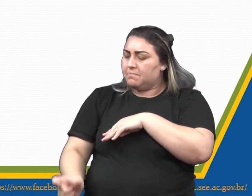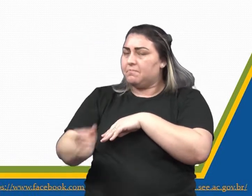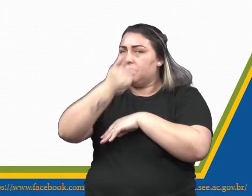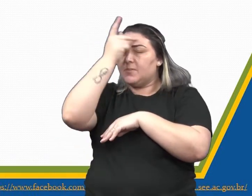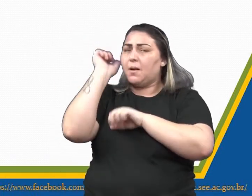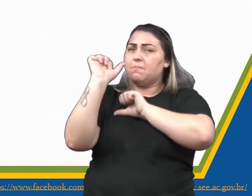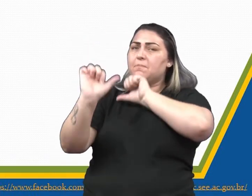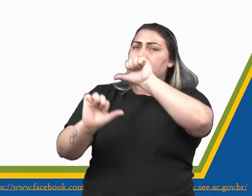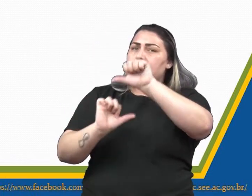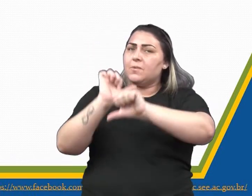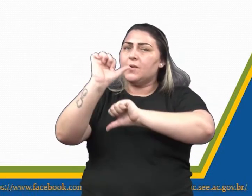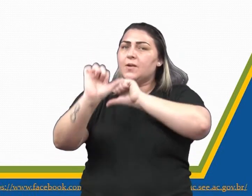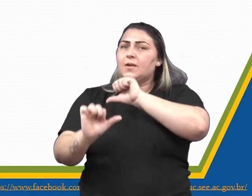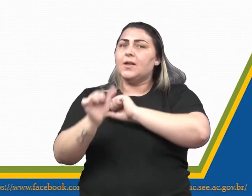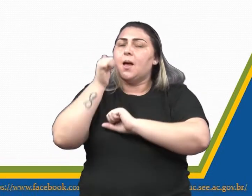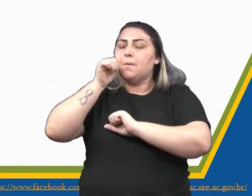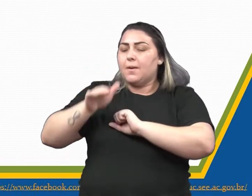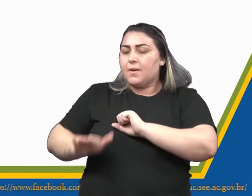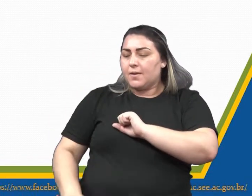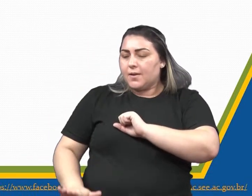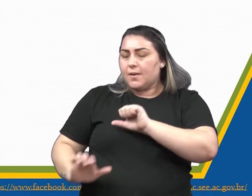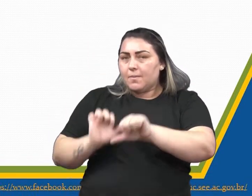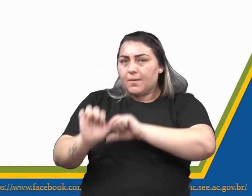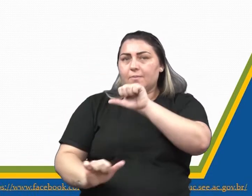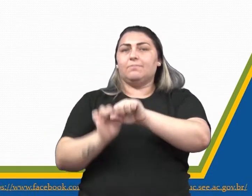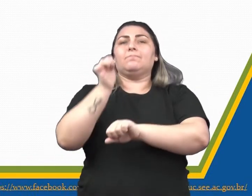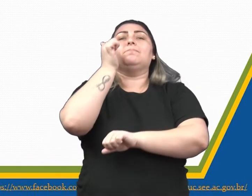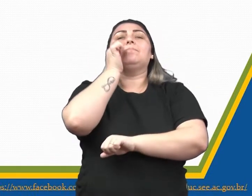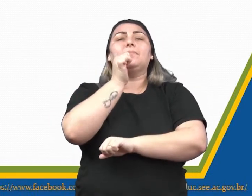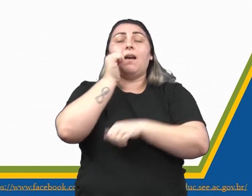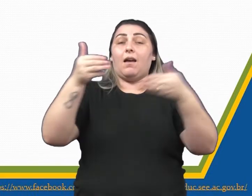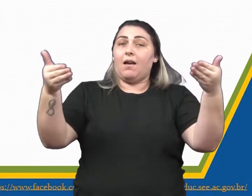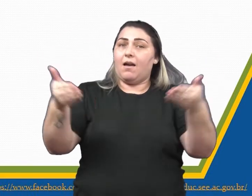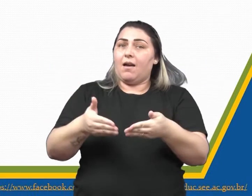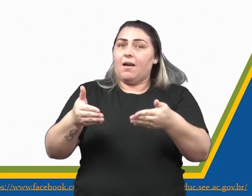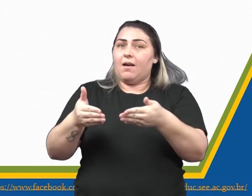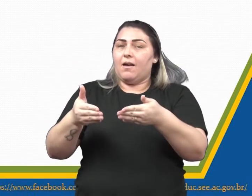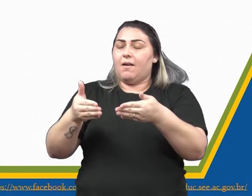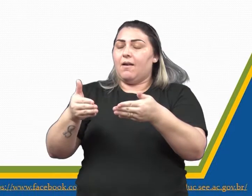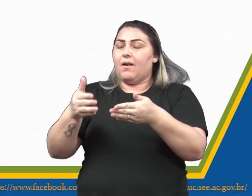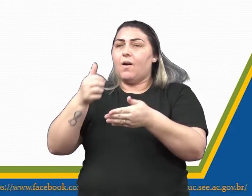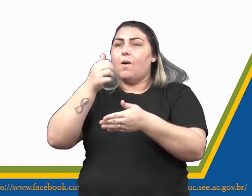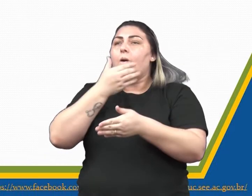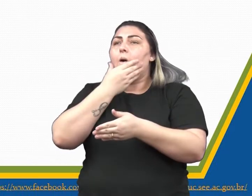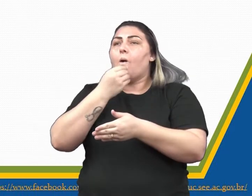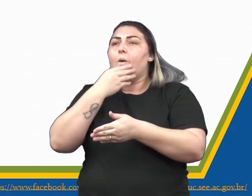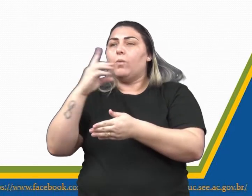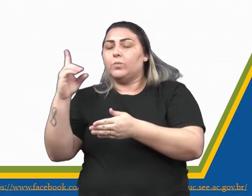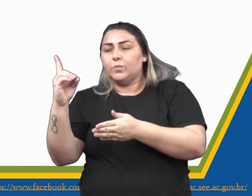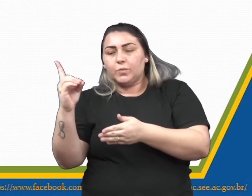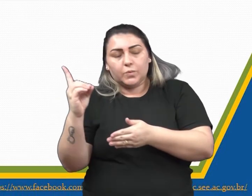transformação, de menina para uma mulher, e que agora atrai a atenção dos homens por onde passa.